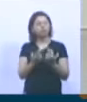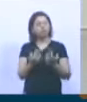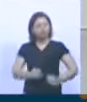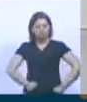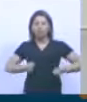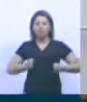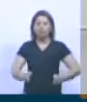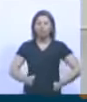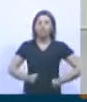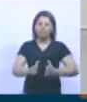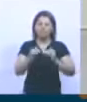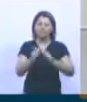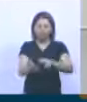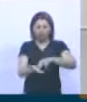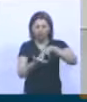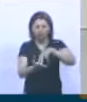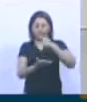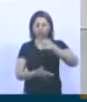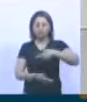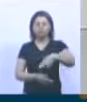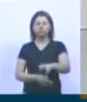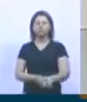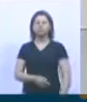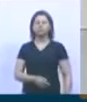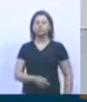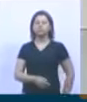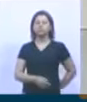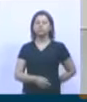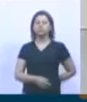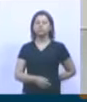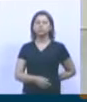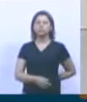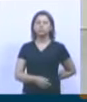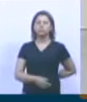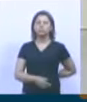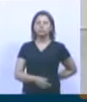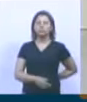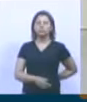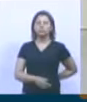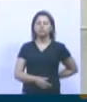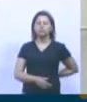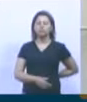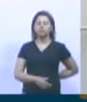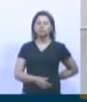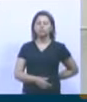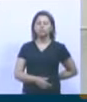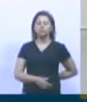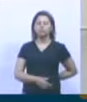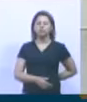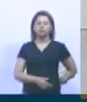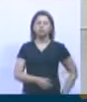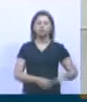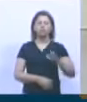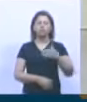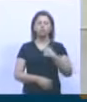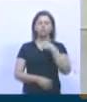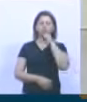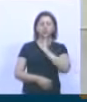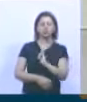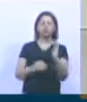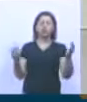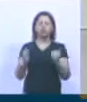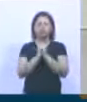ele levantar e andar. So I told the young man, now I want to pray for your physical healing. Aí então eu disse para aquele jovem, agora